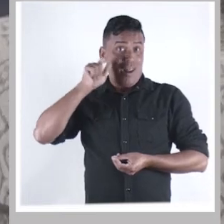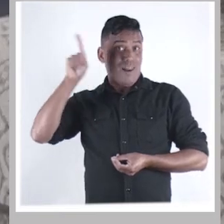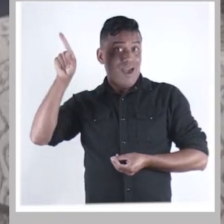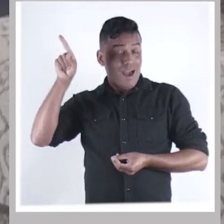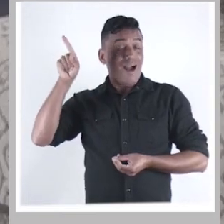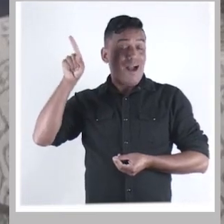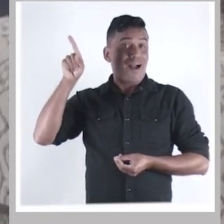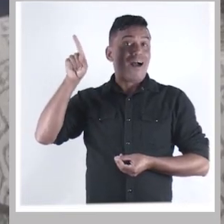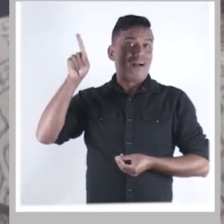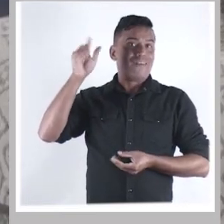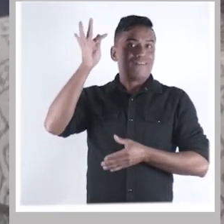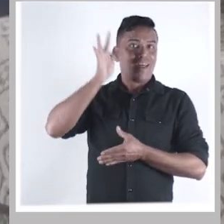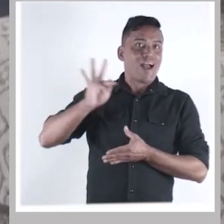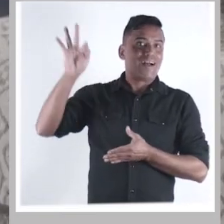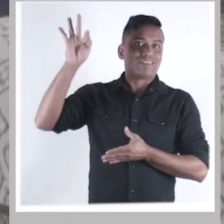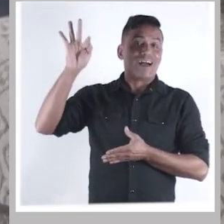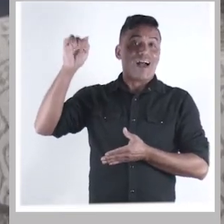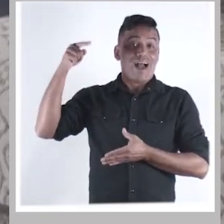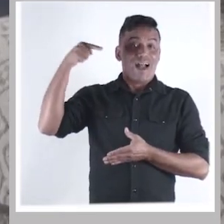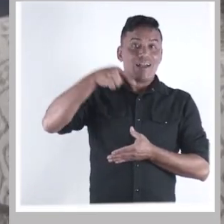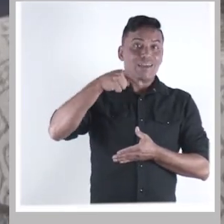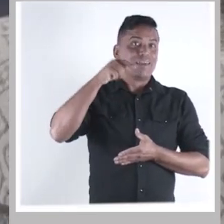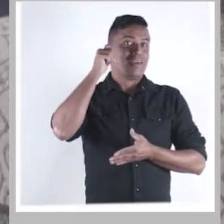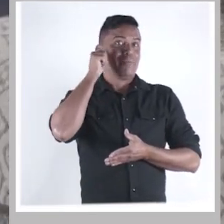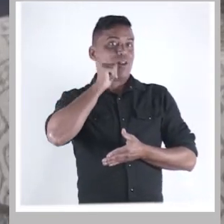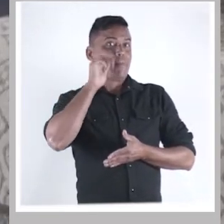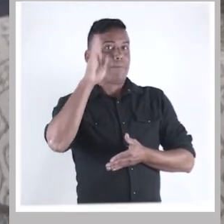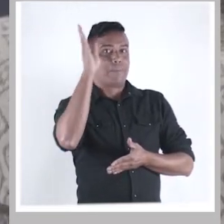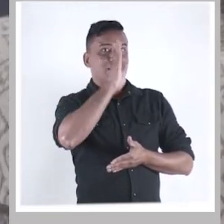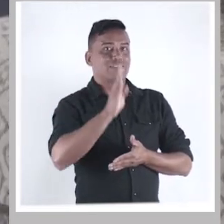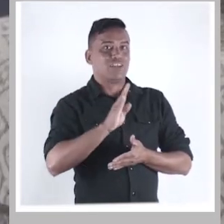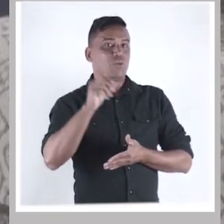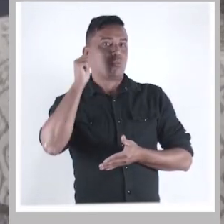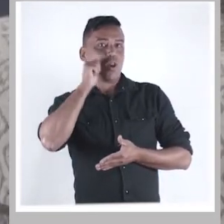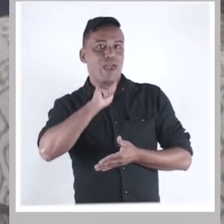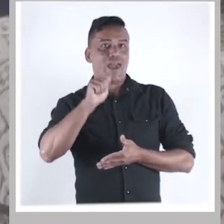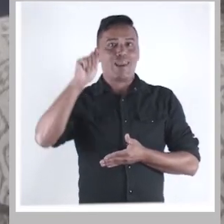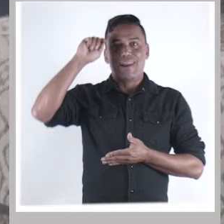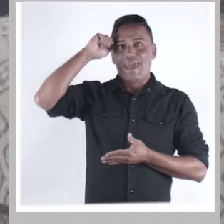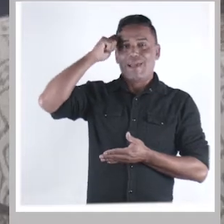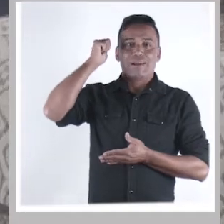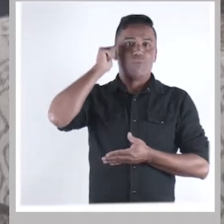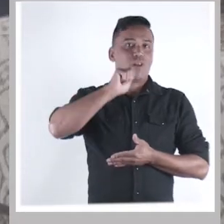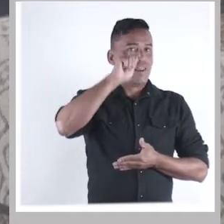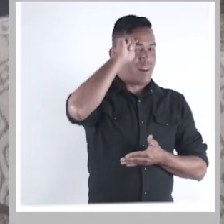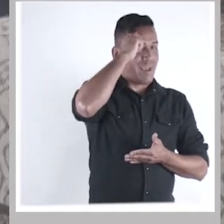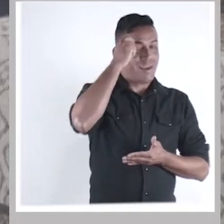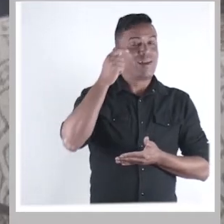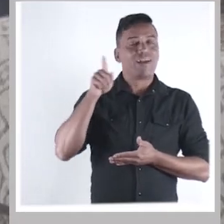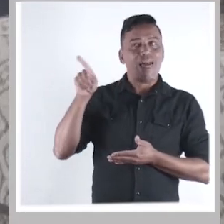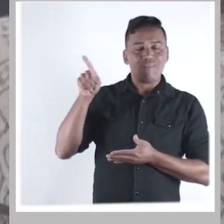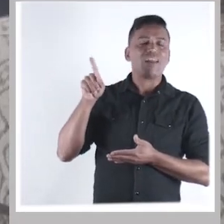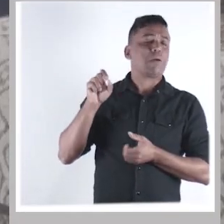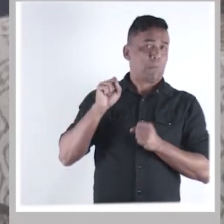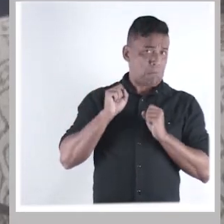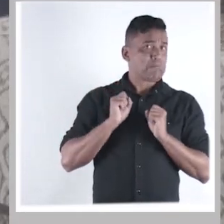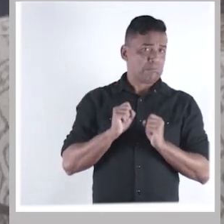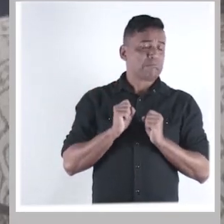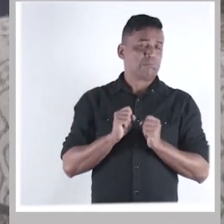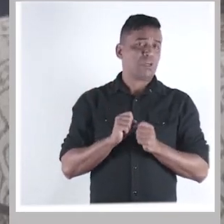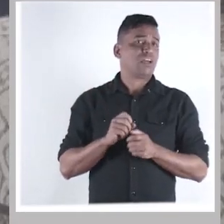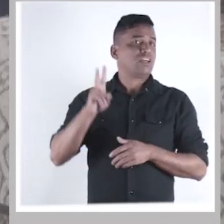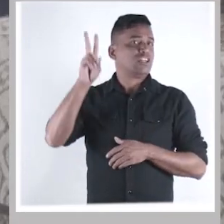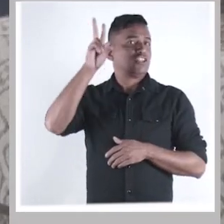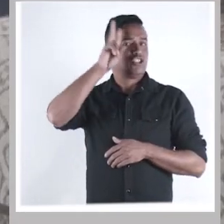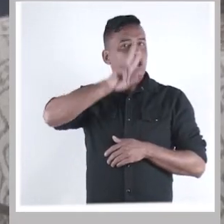carta da Françoise Egat para Carolina Maria de Jesus, traduz isso que você falou. Ela diz: pois é,